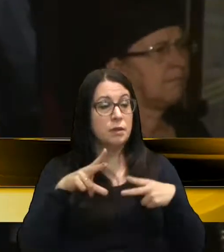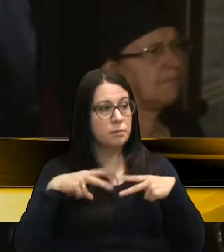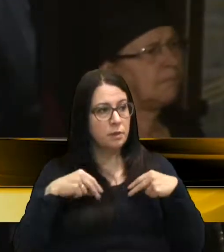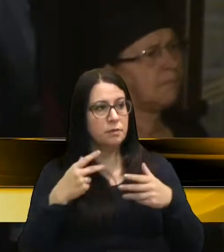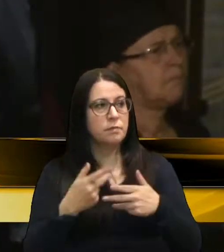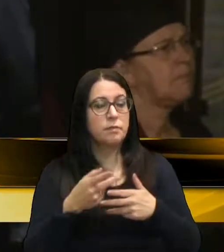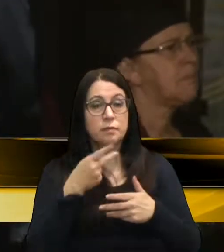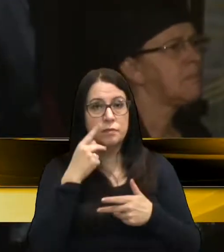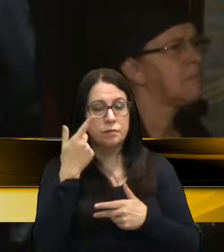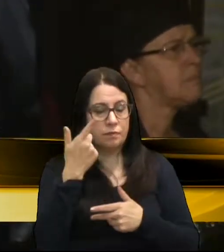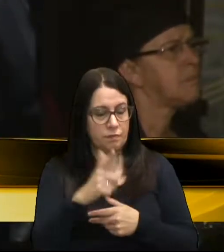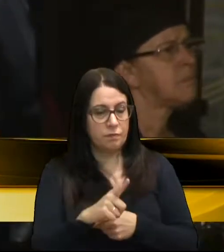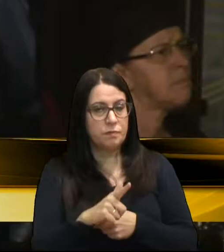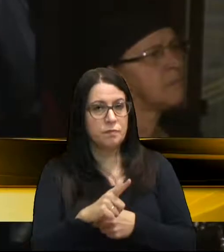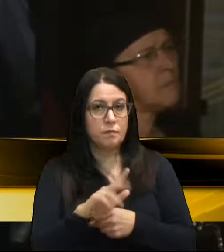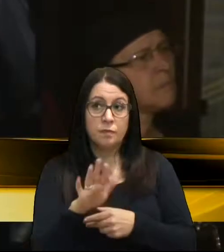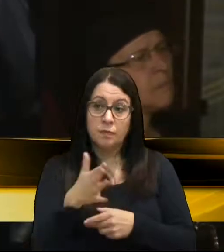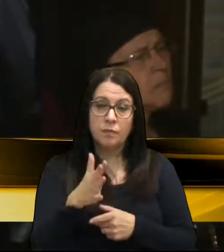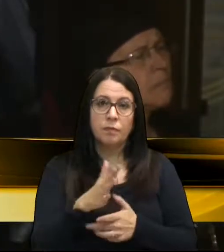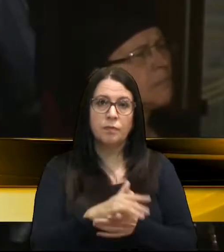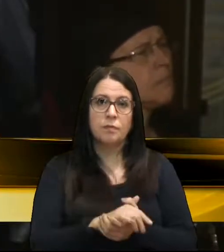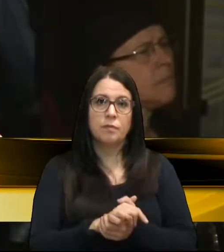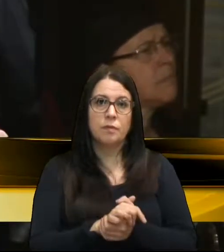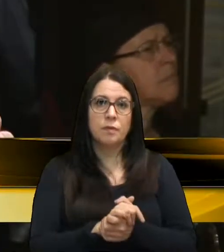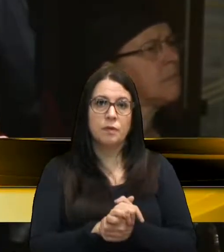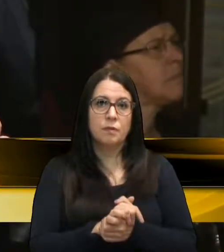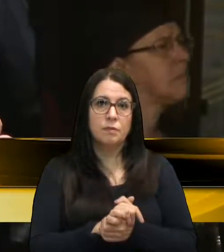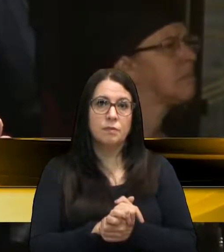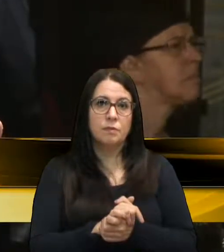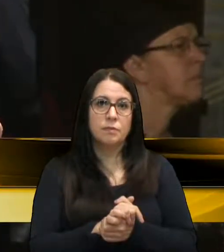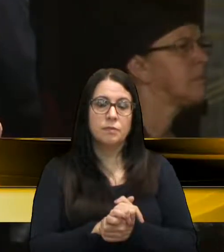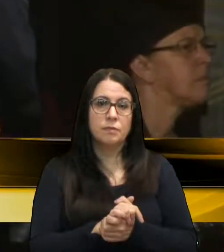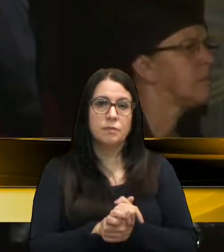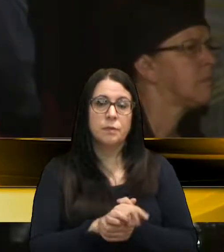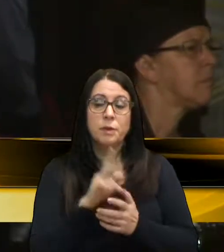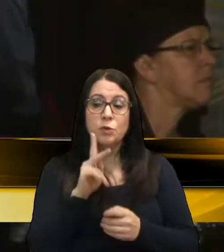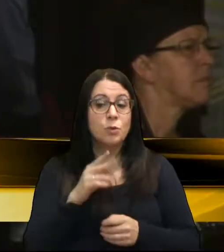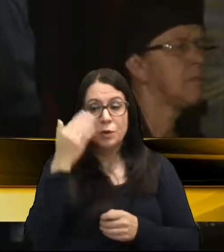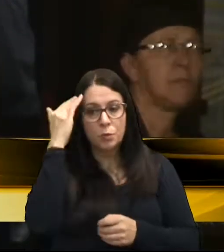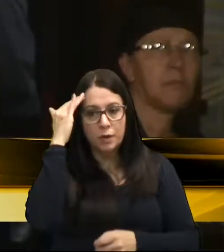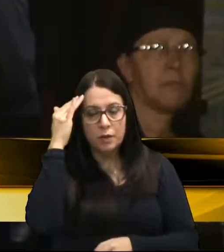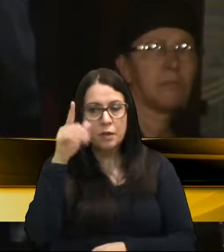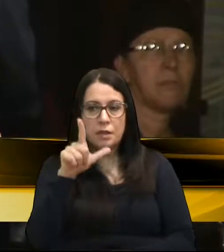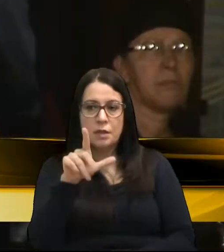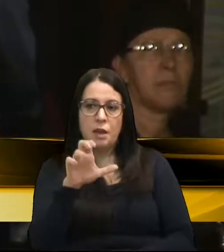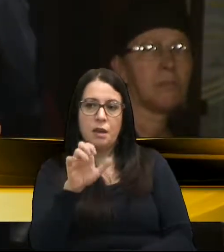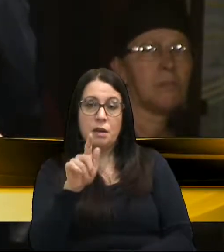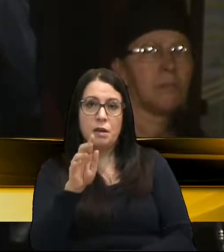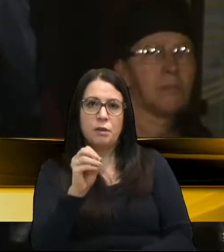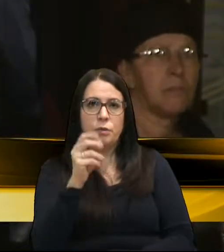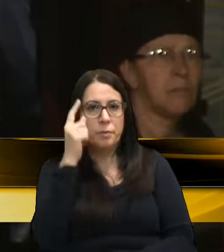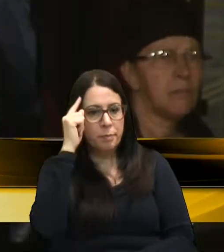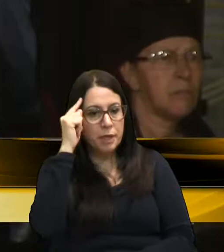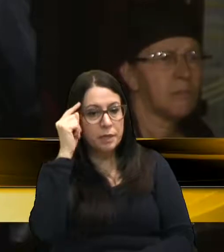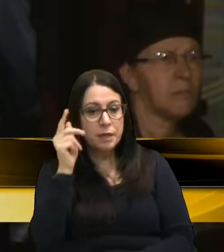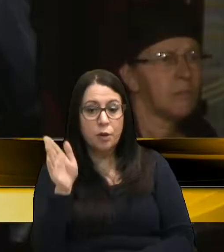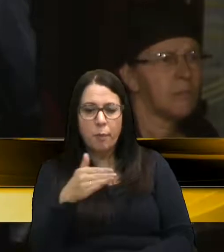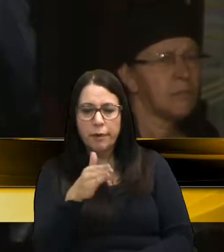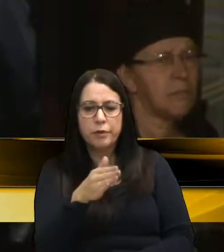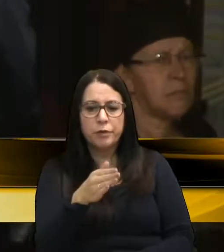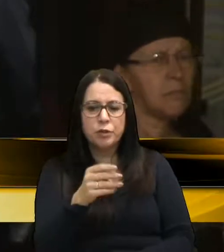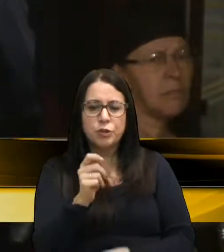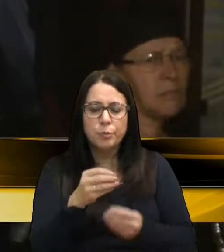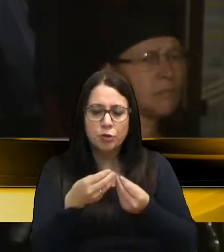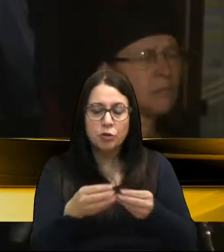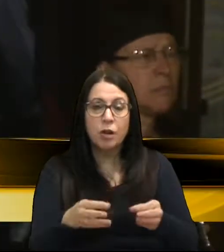E digo mais, às vezes o leigo ele acha que o peixe vai ser prejudicado, que vai